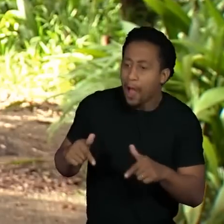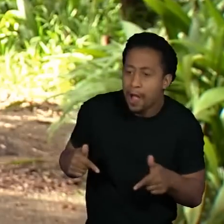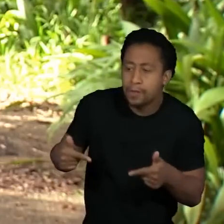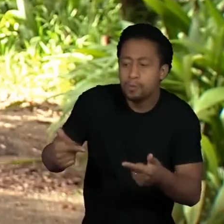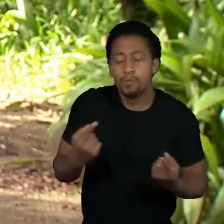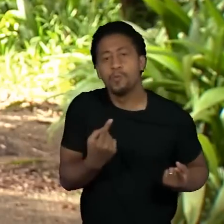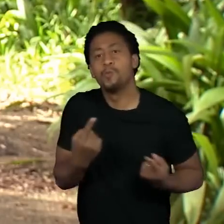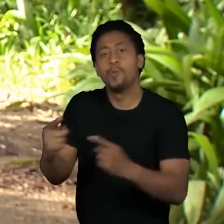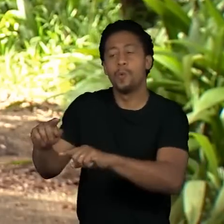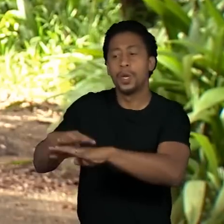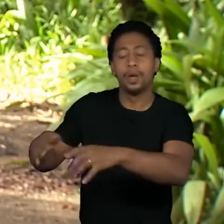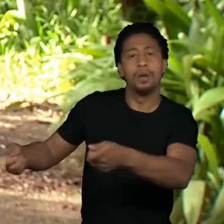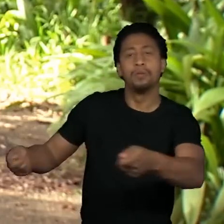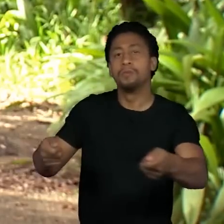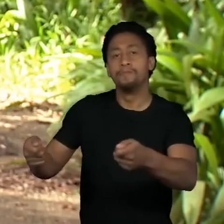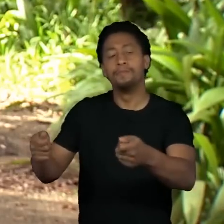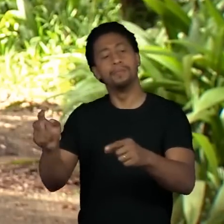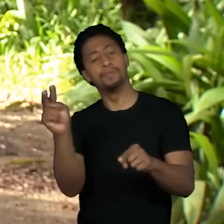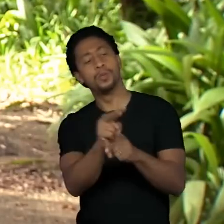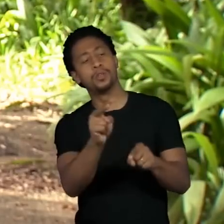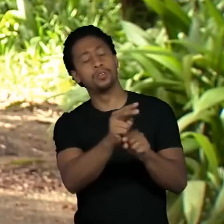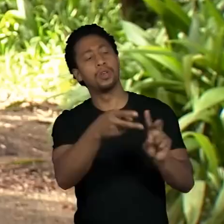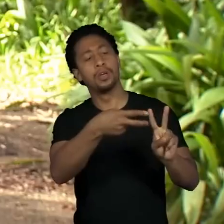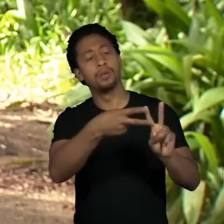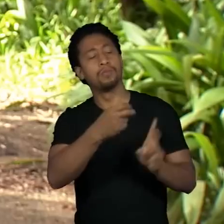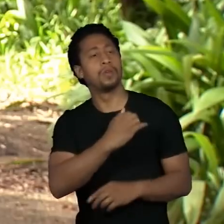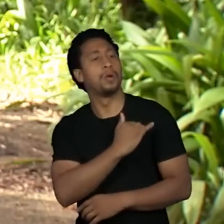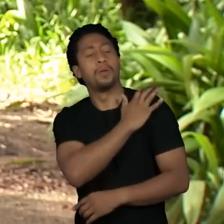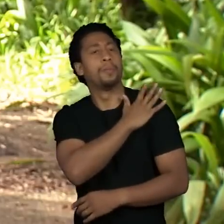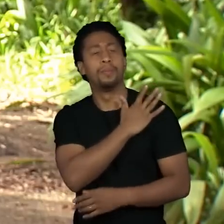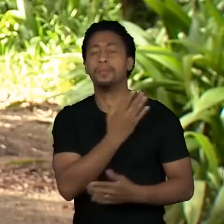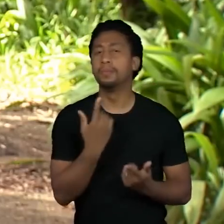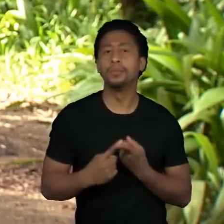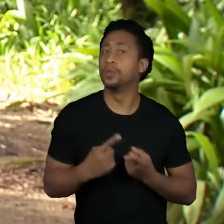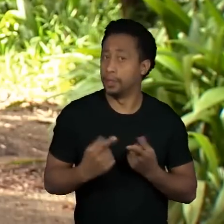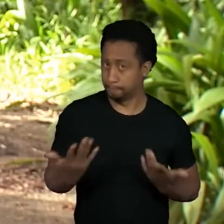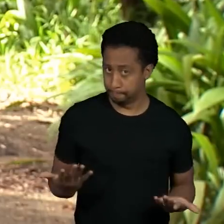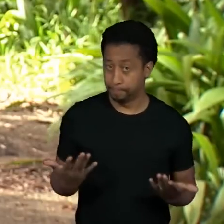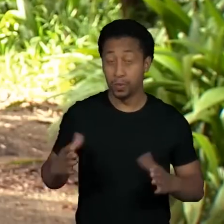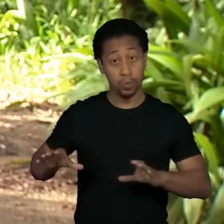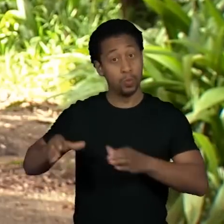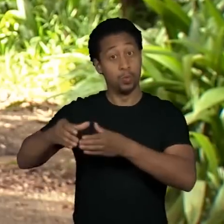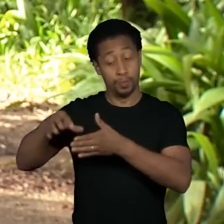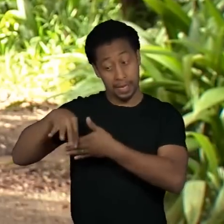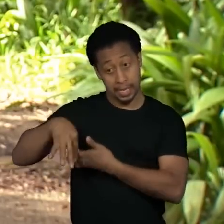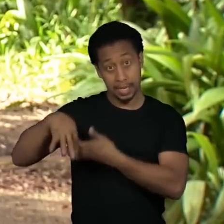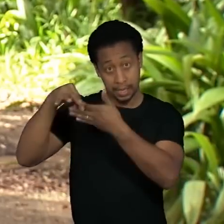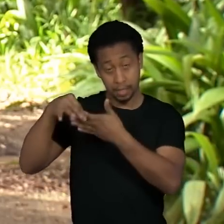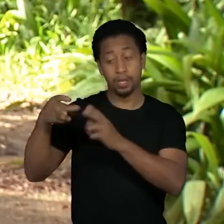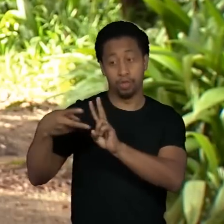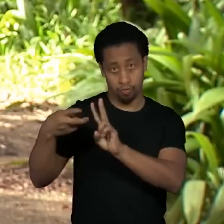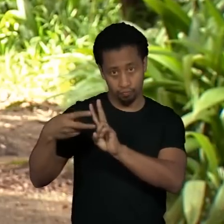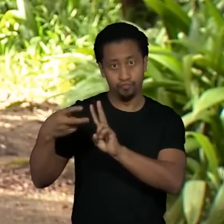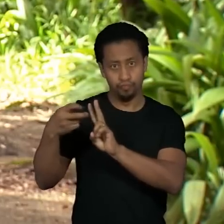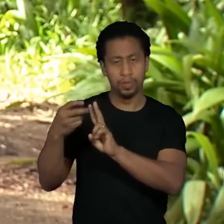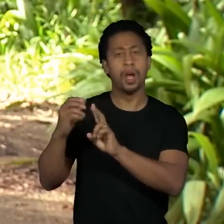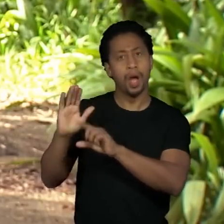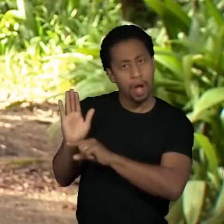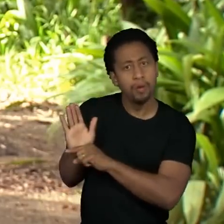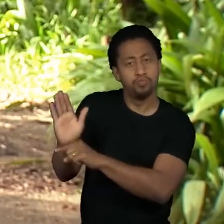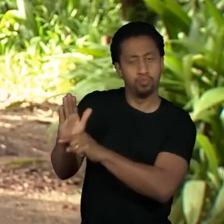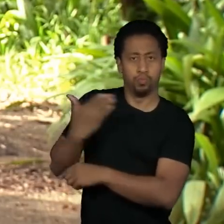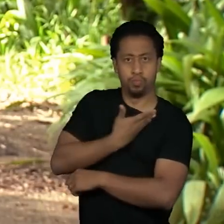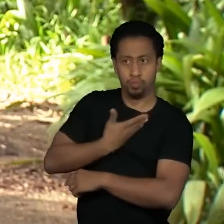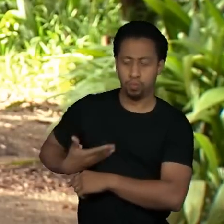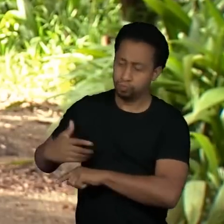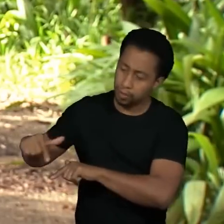para proteger o povo Yanomami. Lideranças indígenas participam da força-tarefa do governo brasileiro contra os invasores.